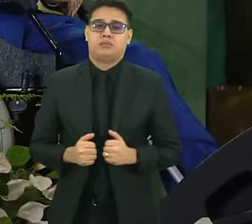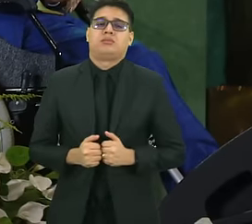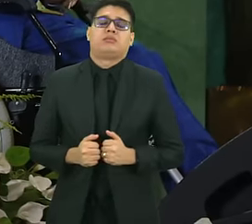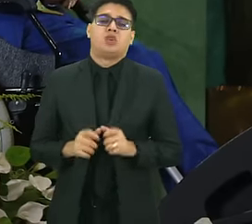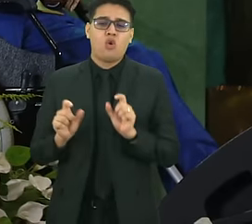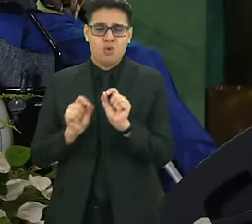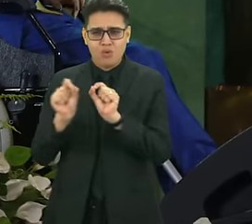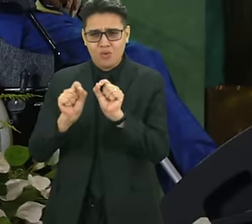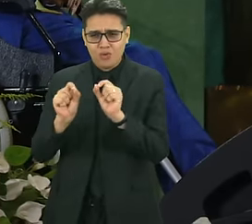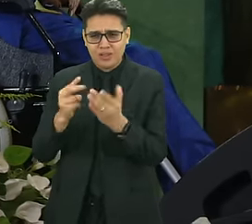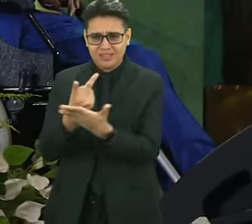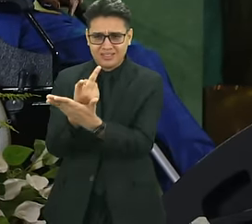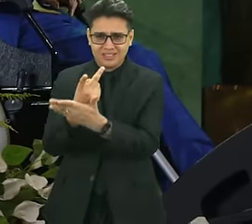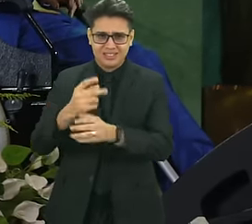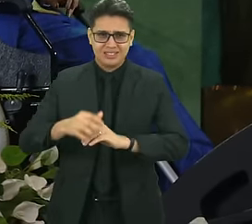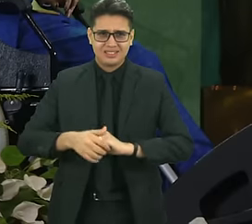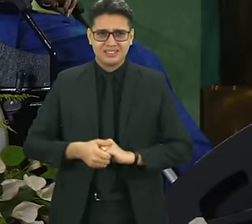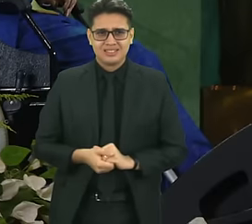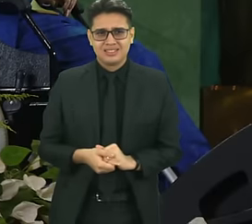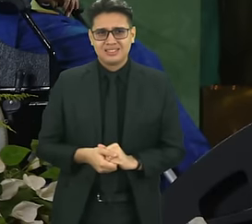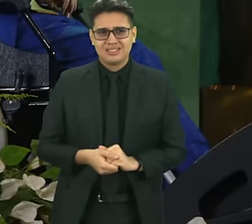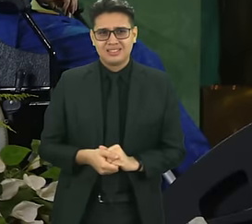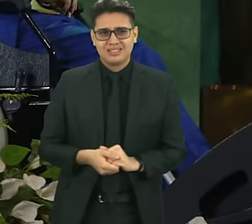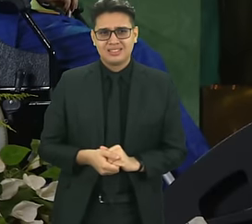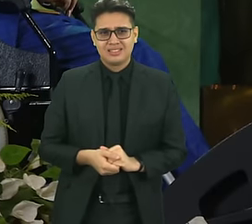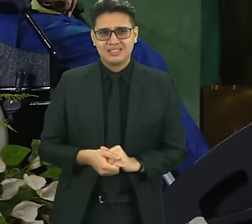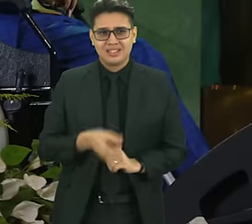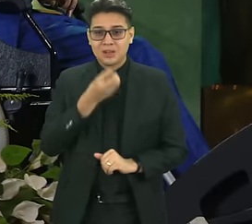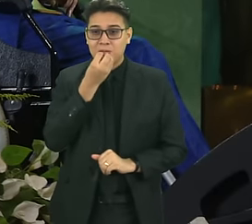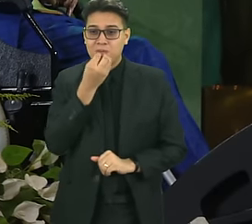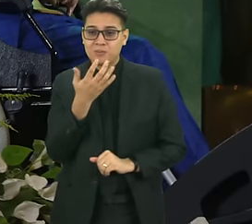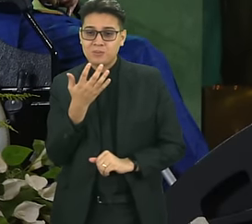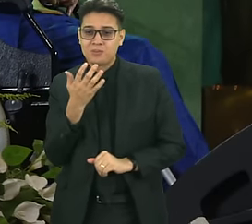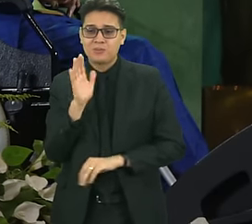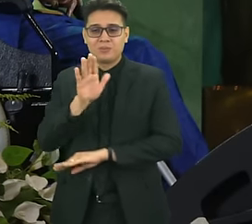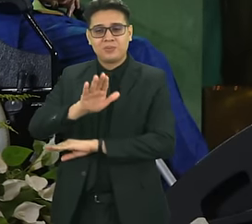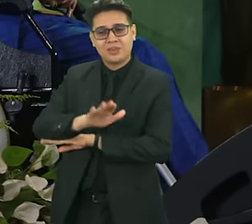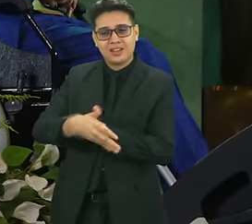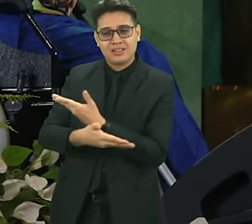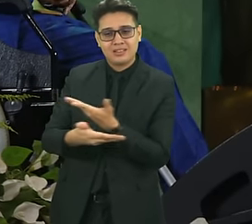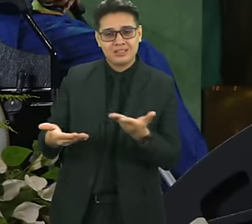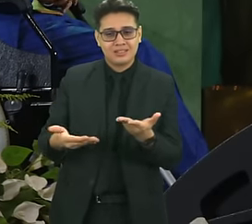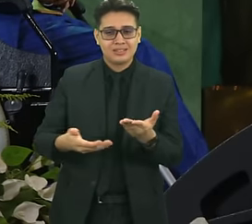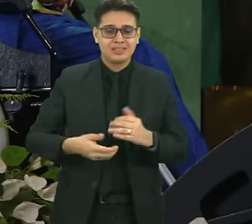que aconteceu naquele momento. Uma boa tarde aos irmãos.